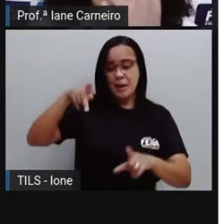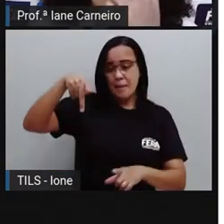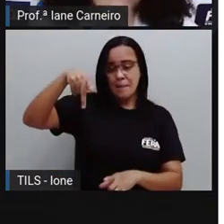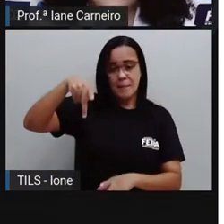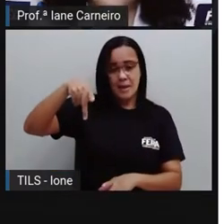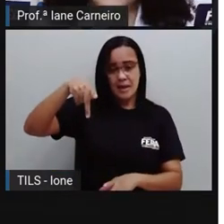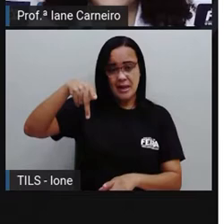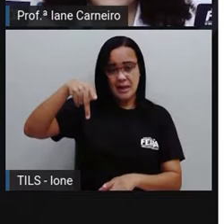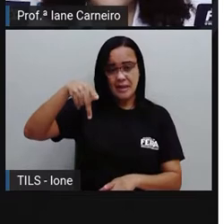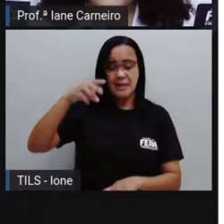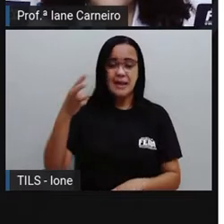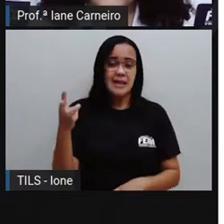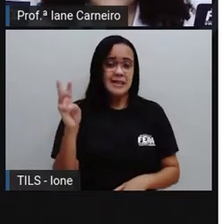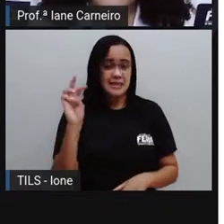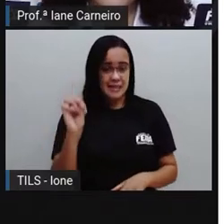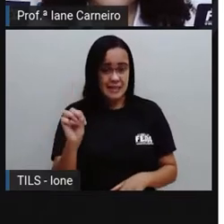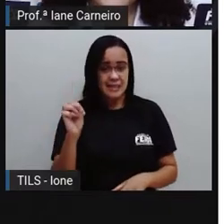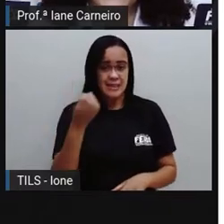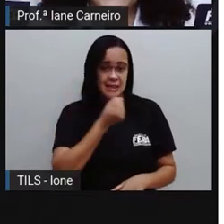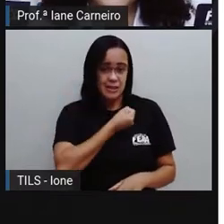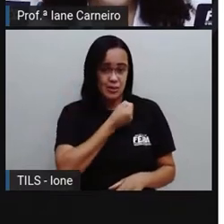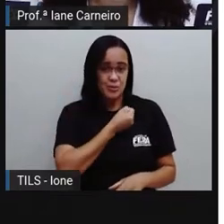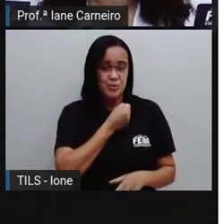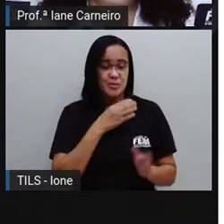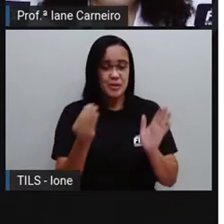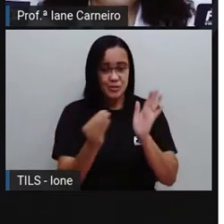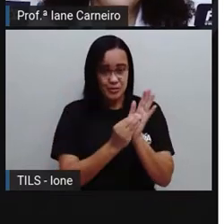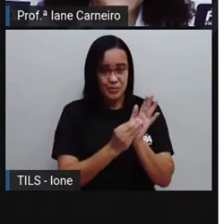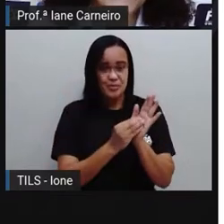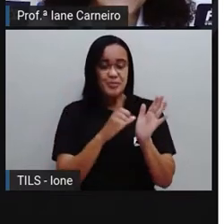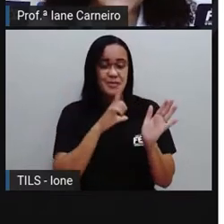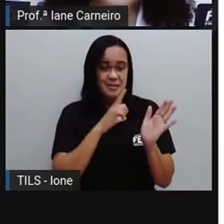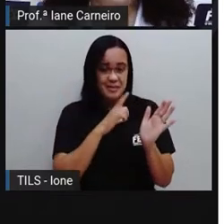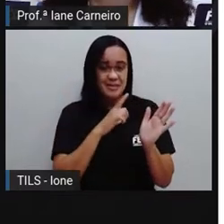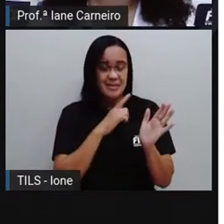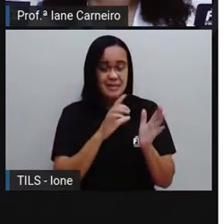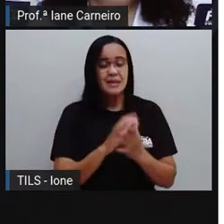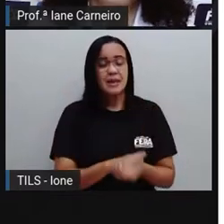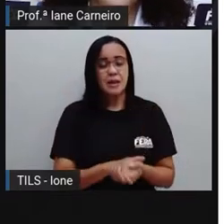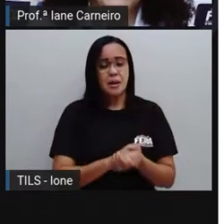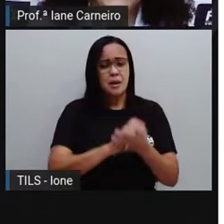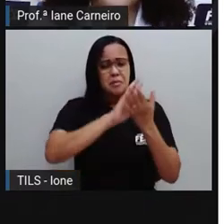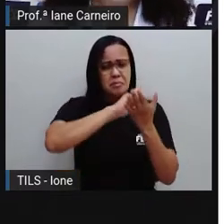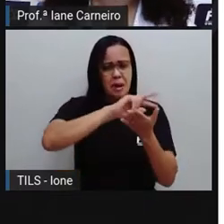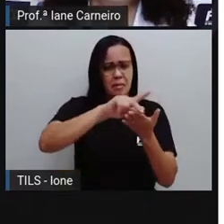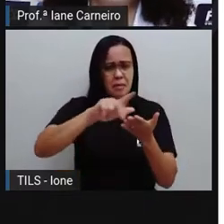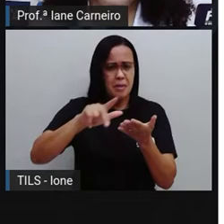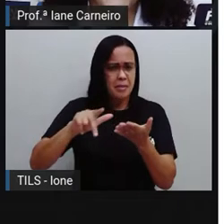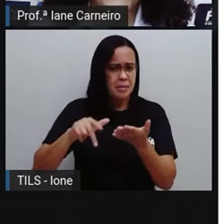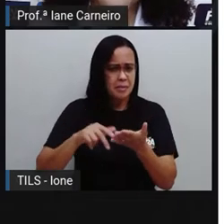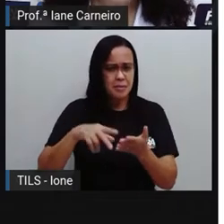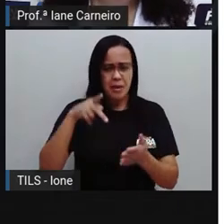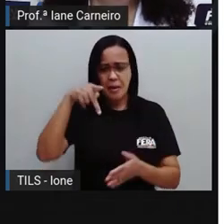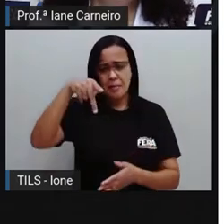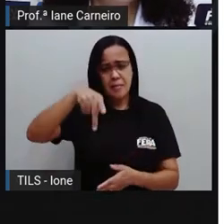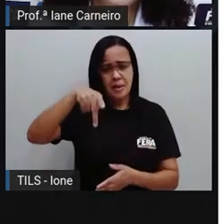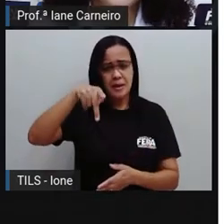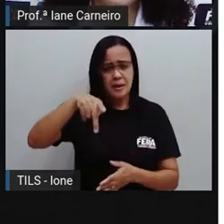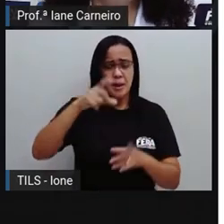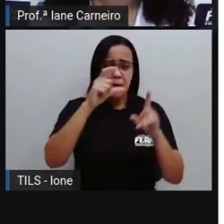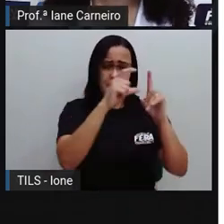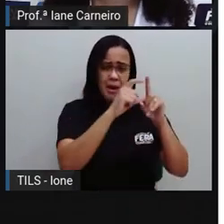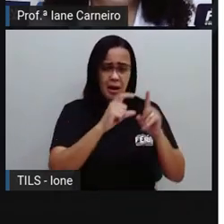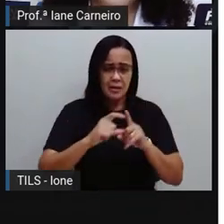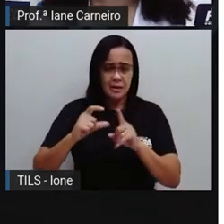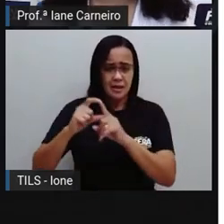página 31 aqui ela colocou ó Pedro Pereira Pinto pobre